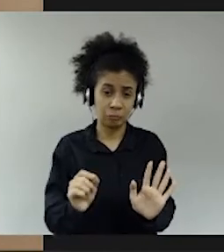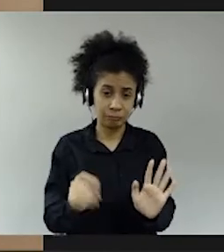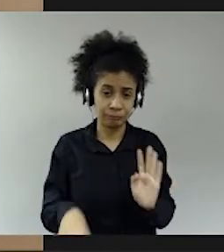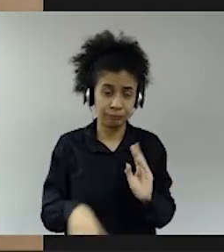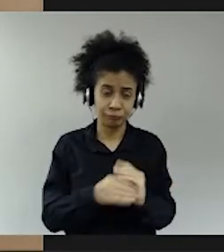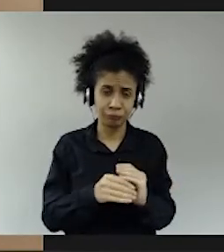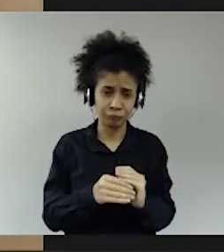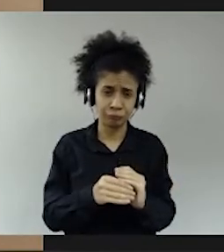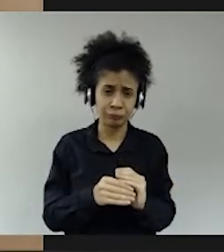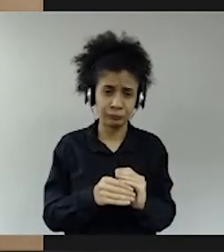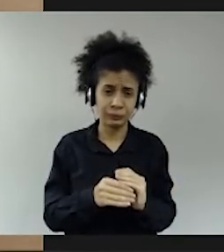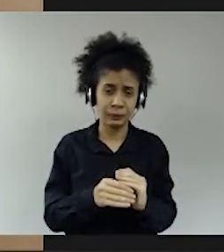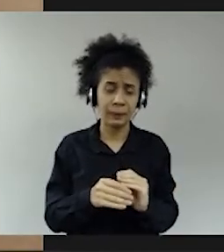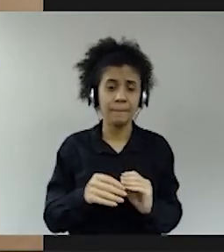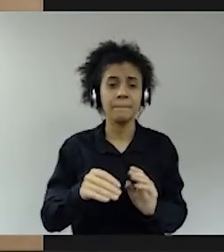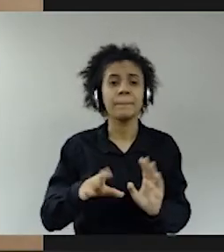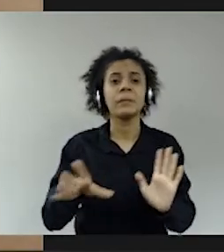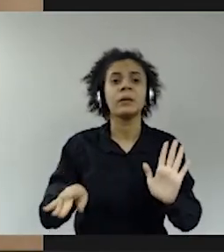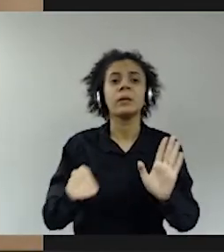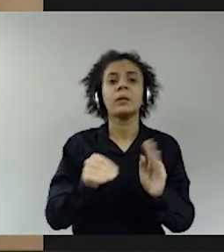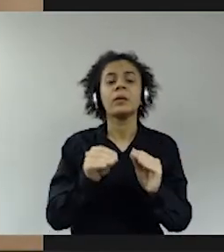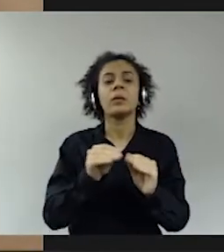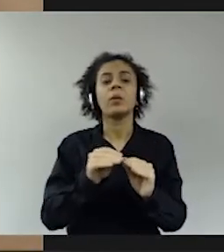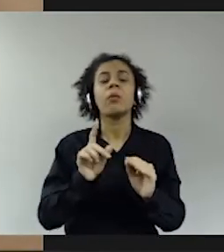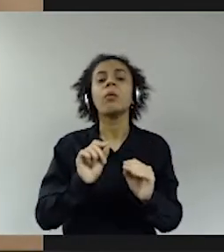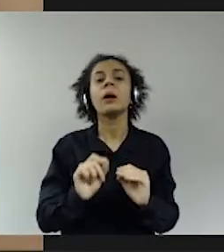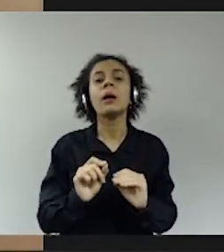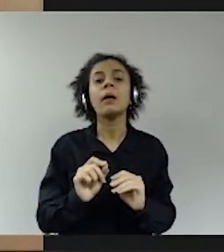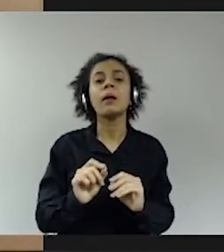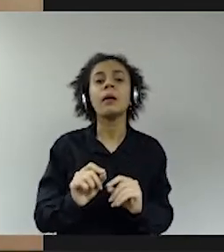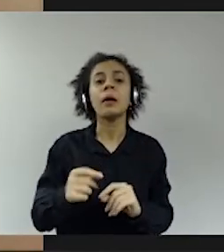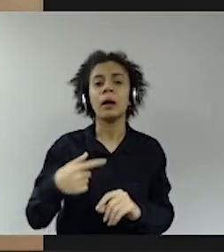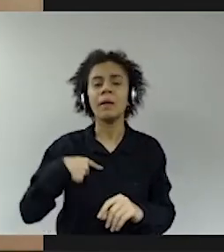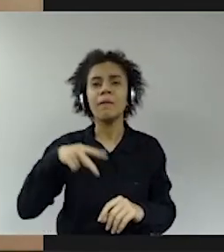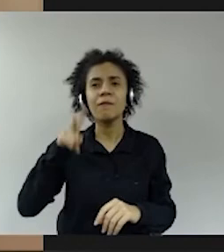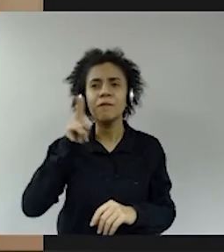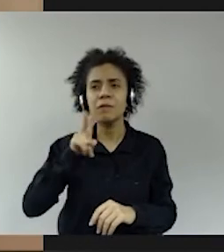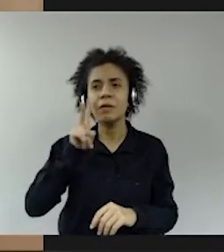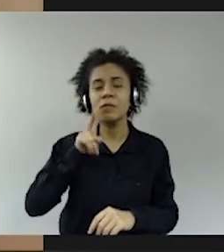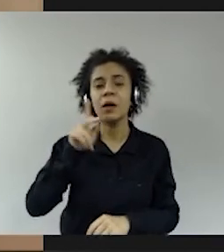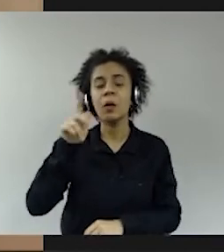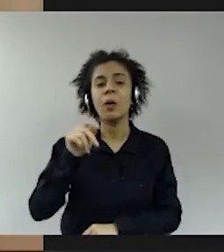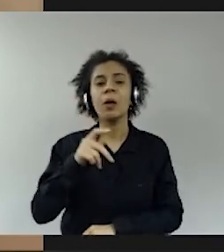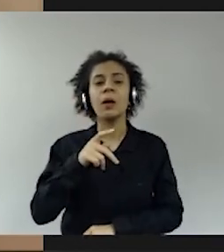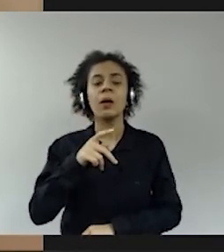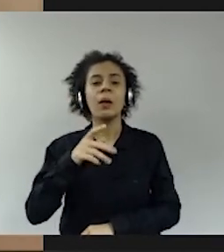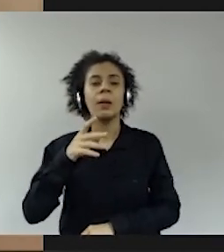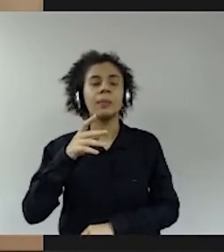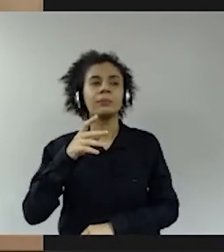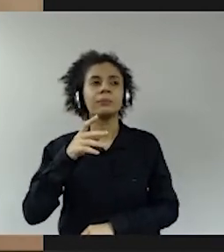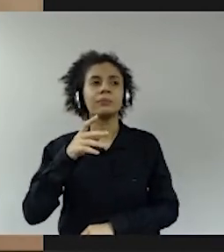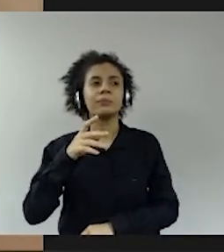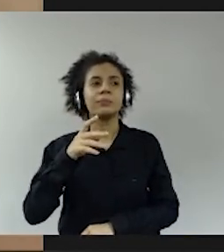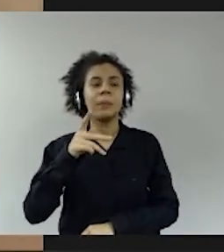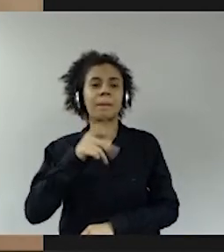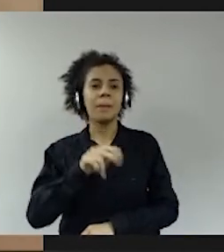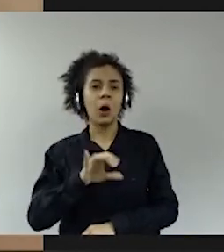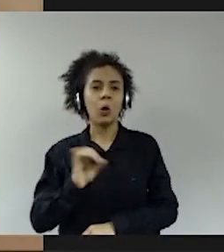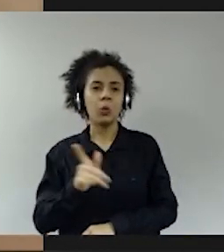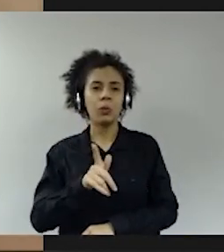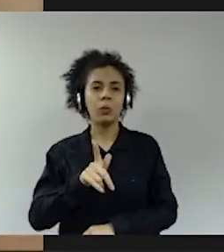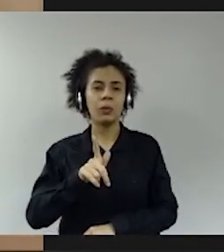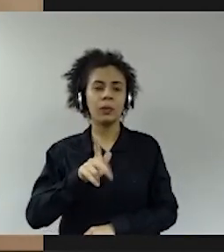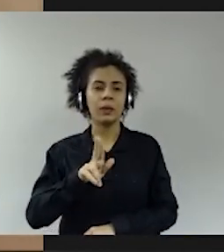talvez apenas mais uma contribuição. O que eu vejo e ouvi do ministro Paulo Guedes, ele fala numa renda básica, que eu acho importante